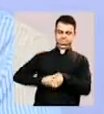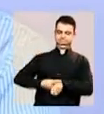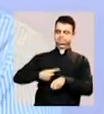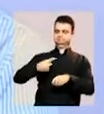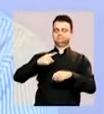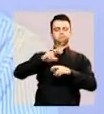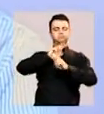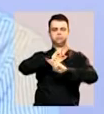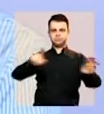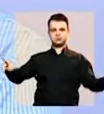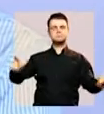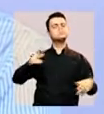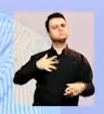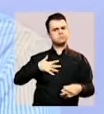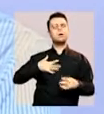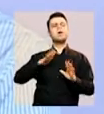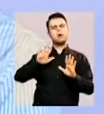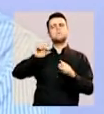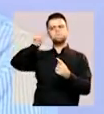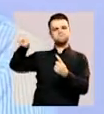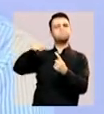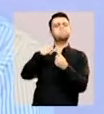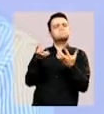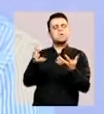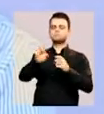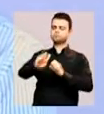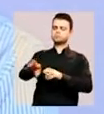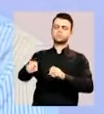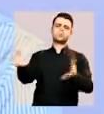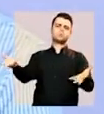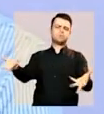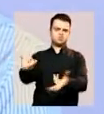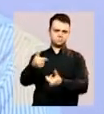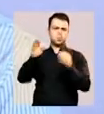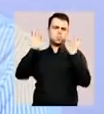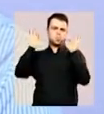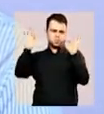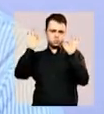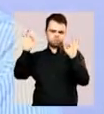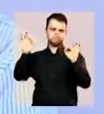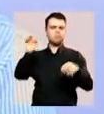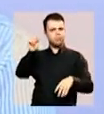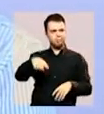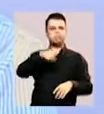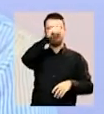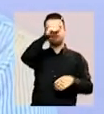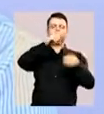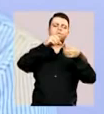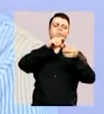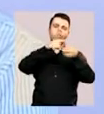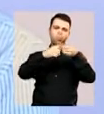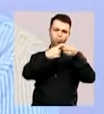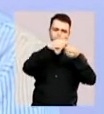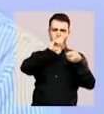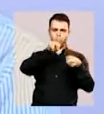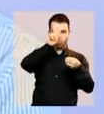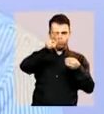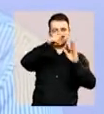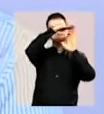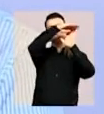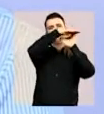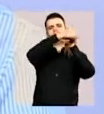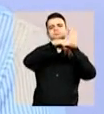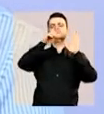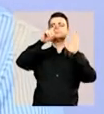sempre com o propósito de promover uma educação de qualidade. Essa é uma das 17 metas da ONU, né?